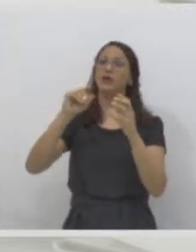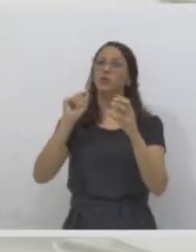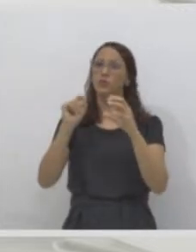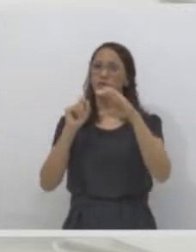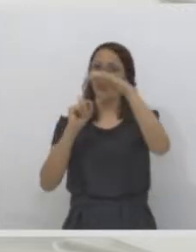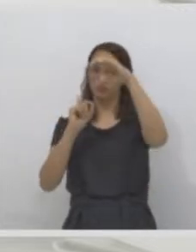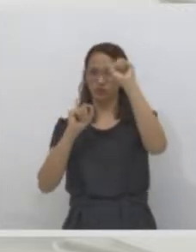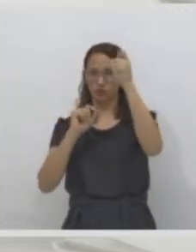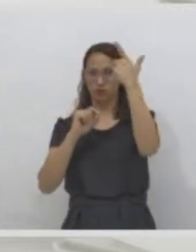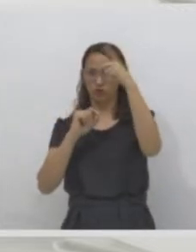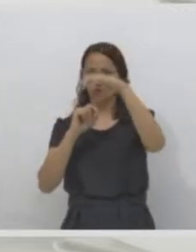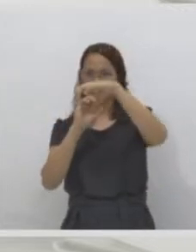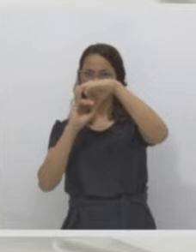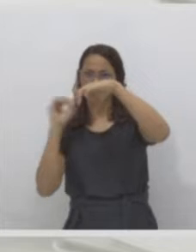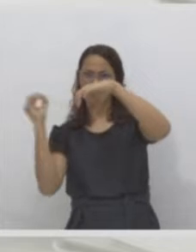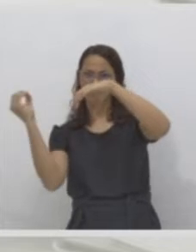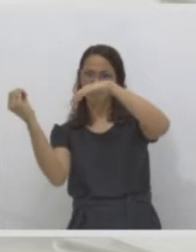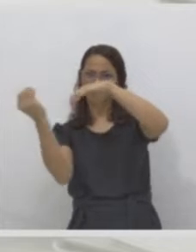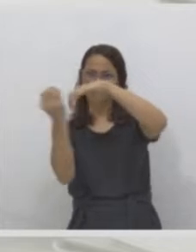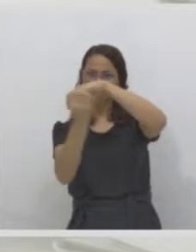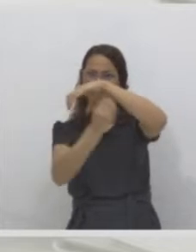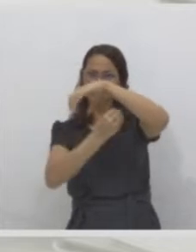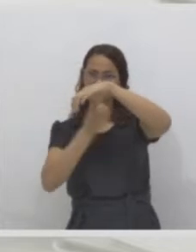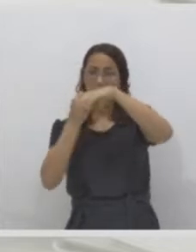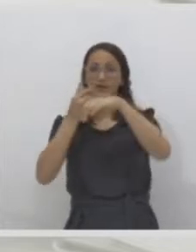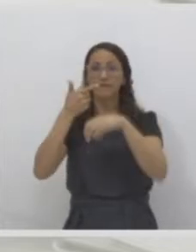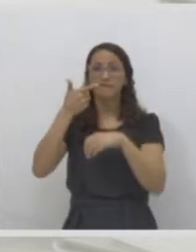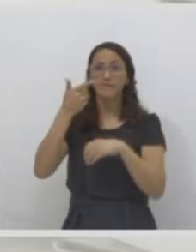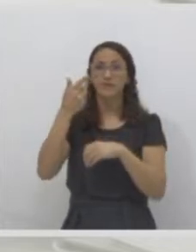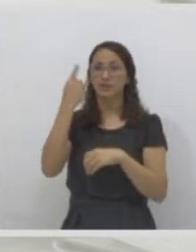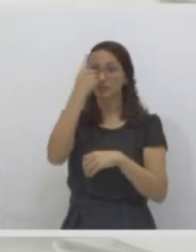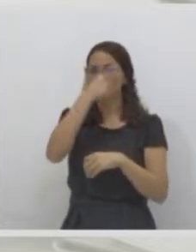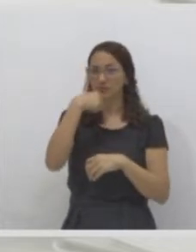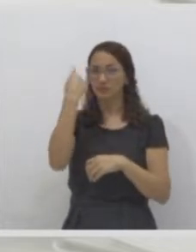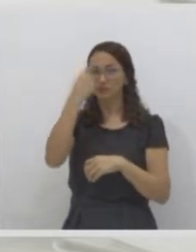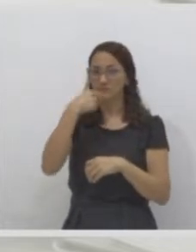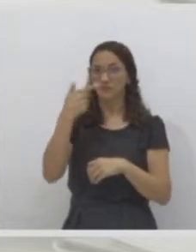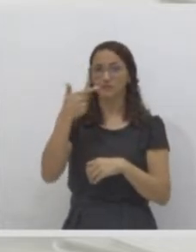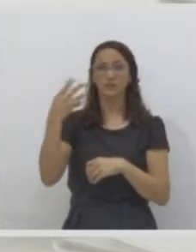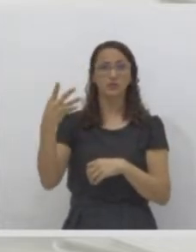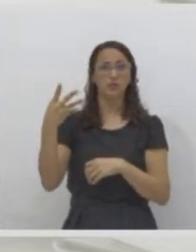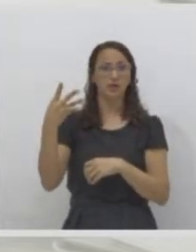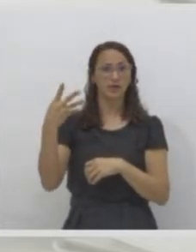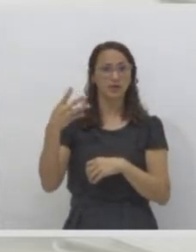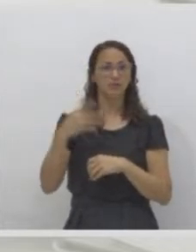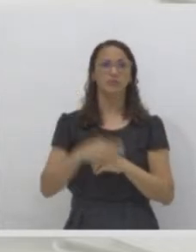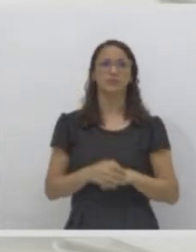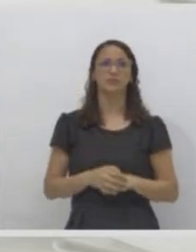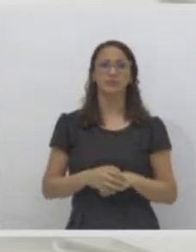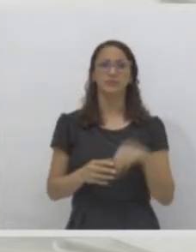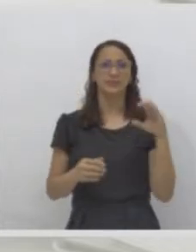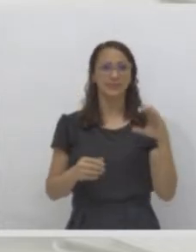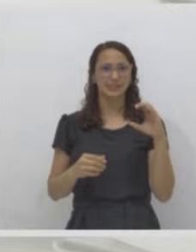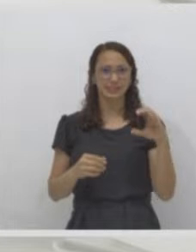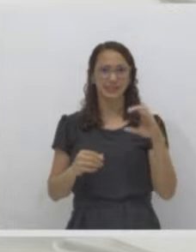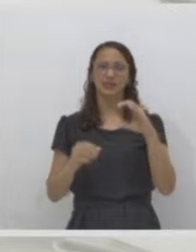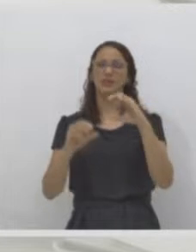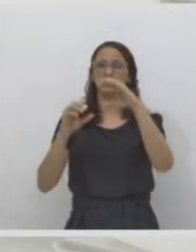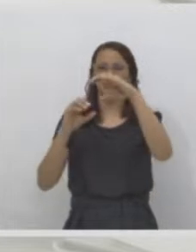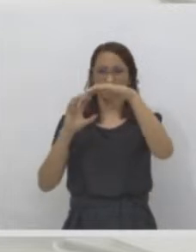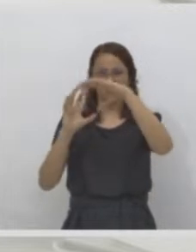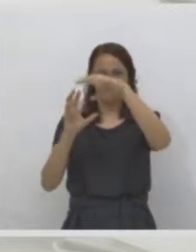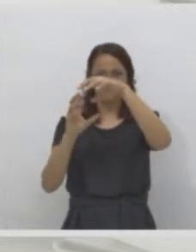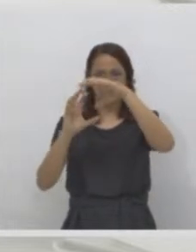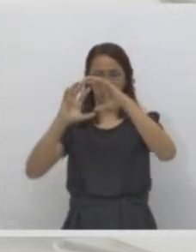Sol. Na letra C, a Terra demora aproximadamente 24 horas para completar uma volta em torno de